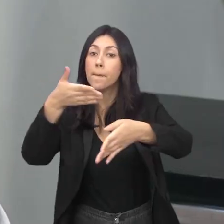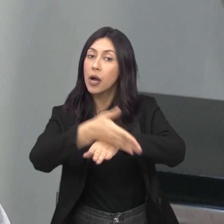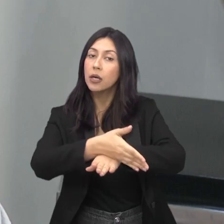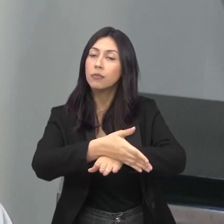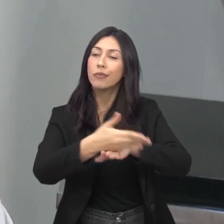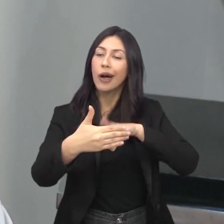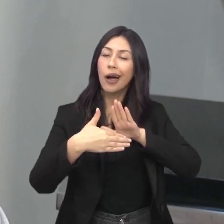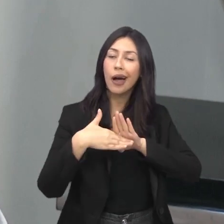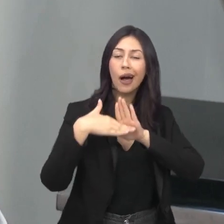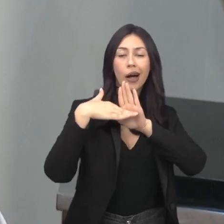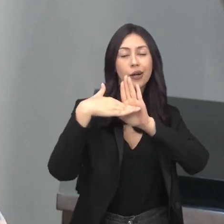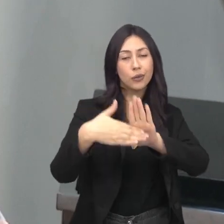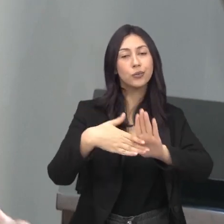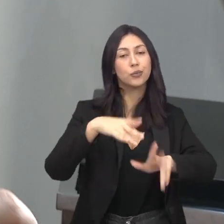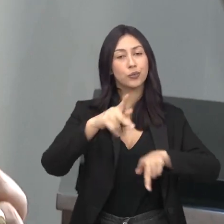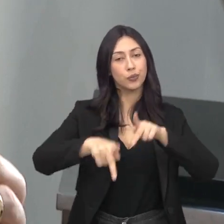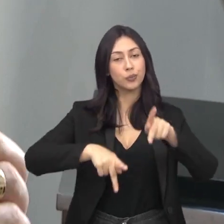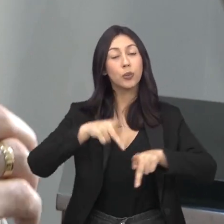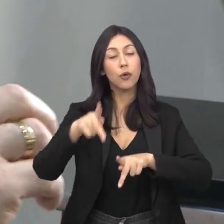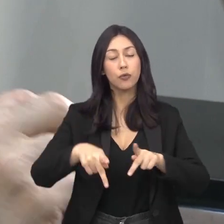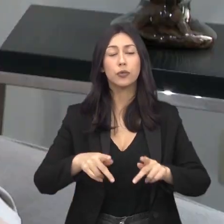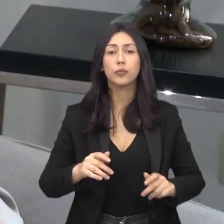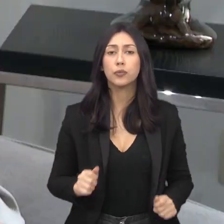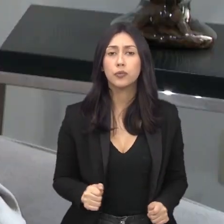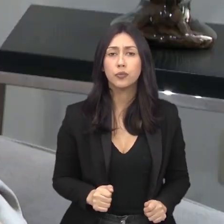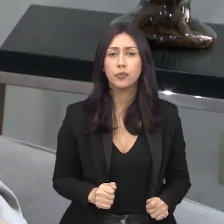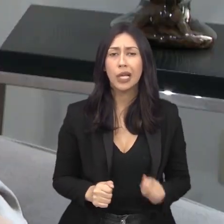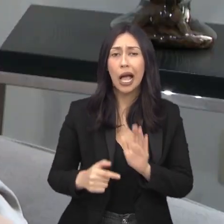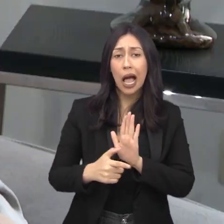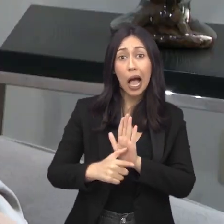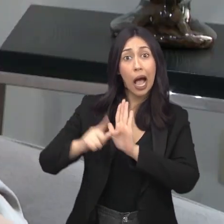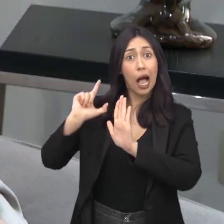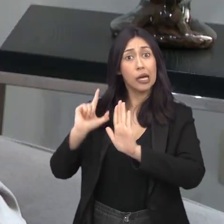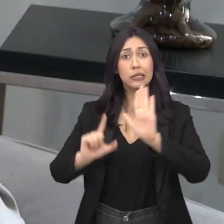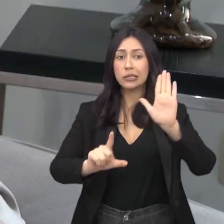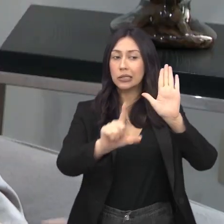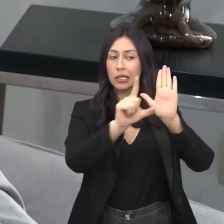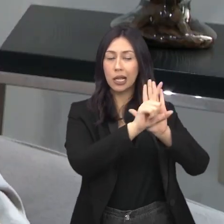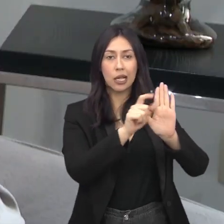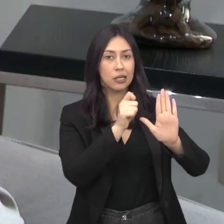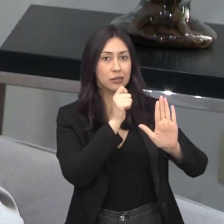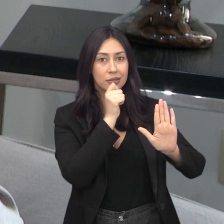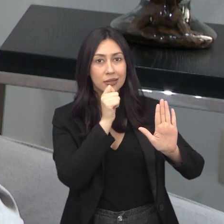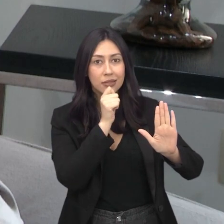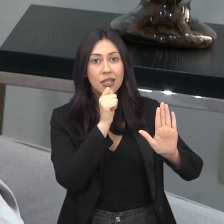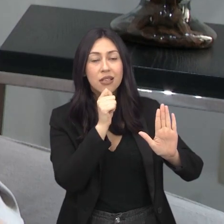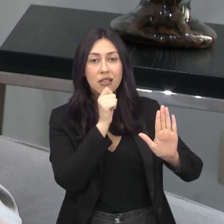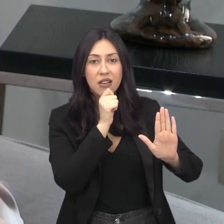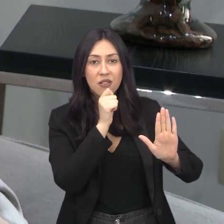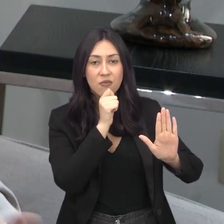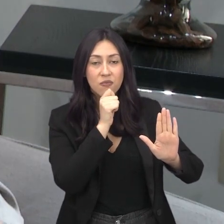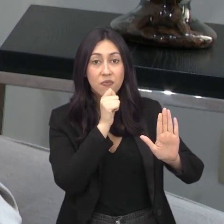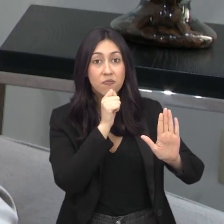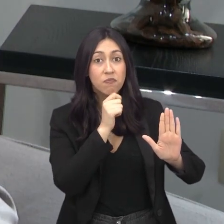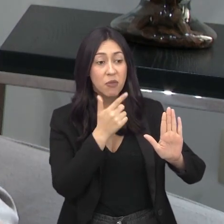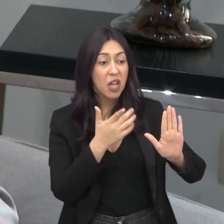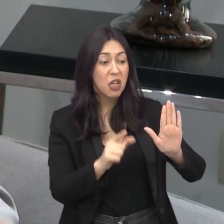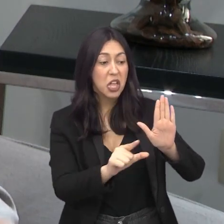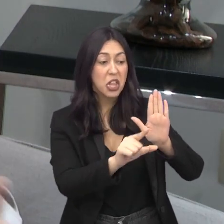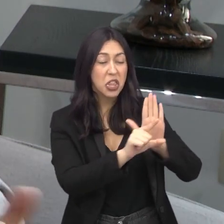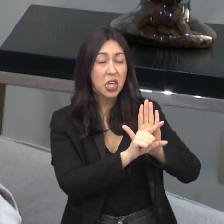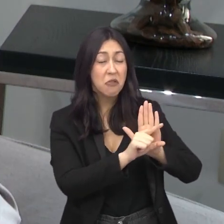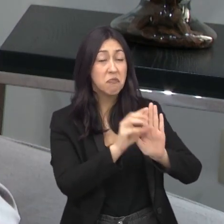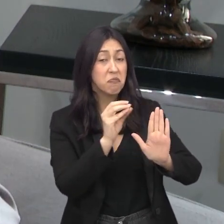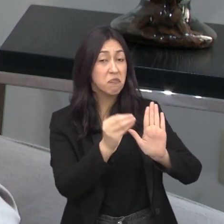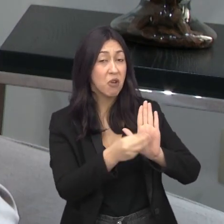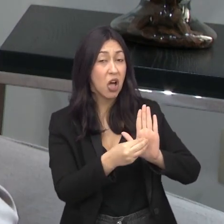processos traz benefícios para toda a população. Antes do portal da transparência estar efetivado, né, por lei,